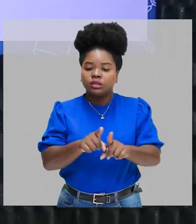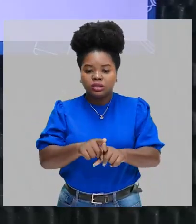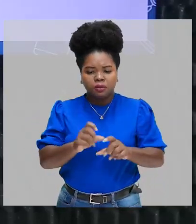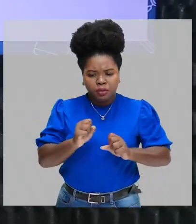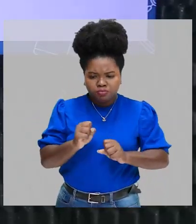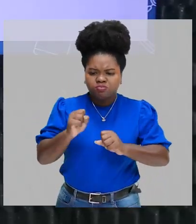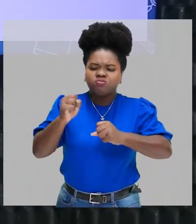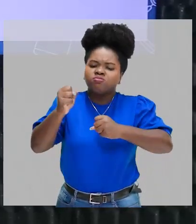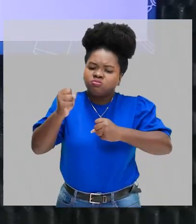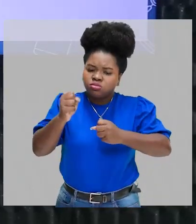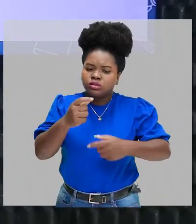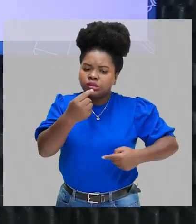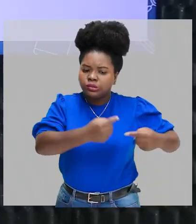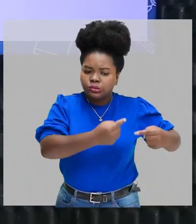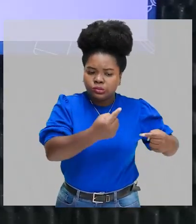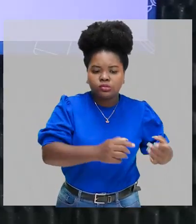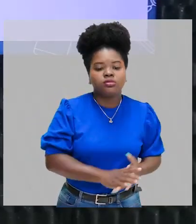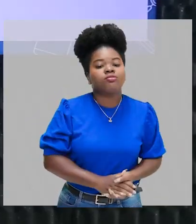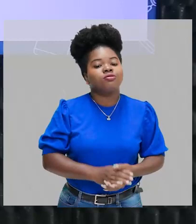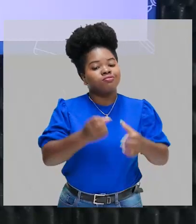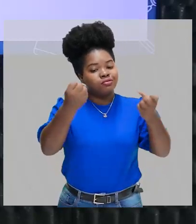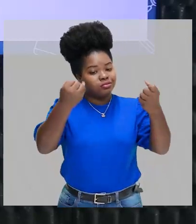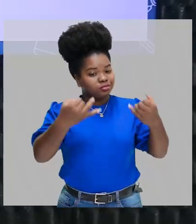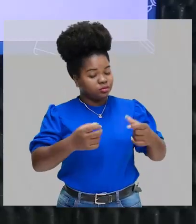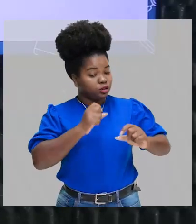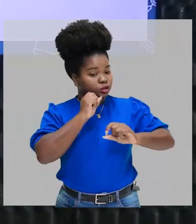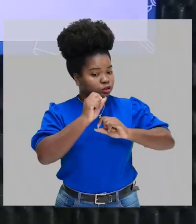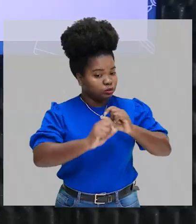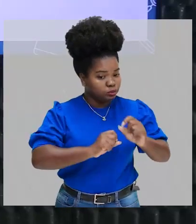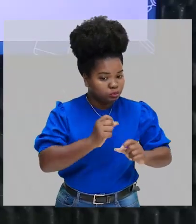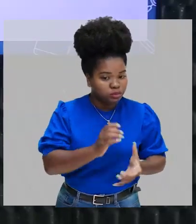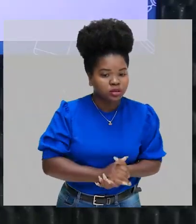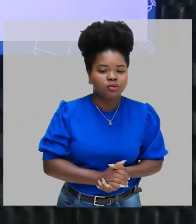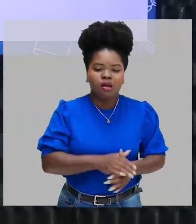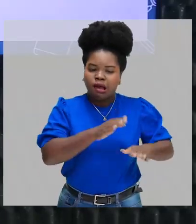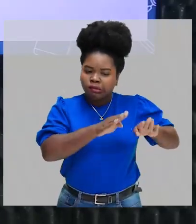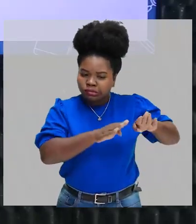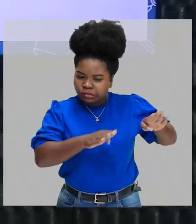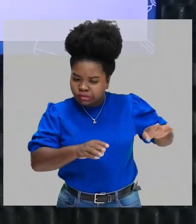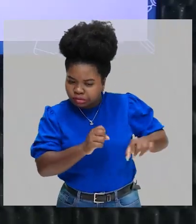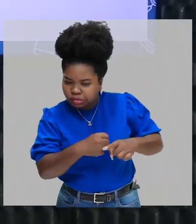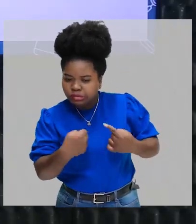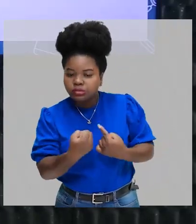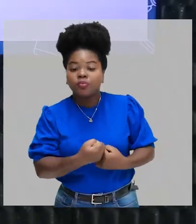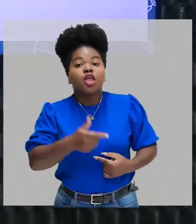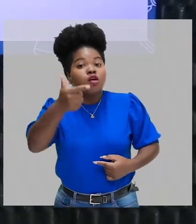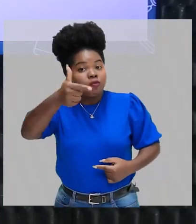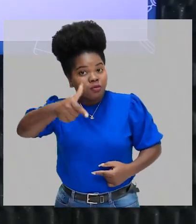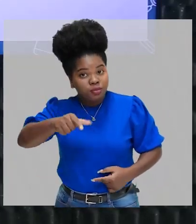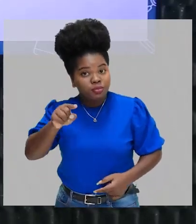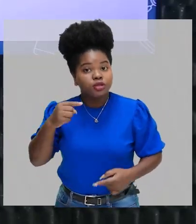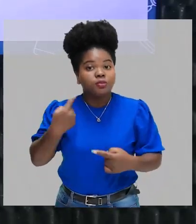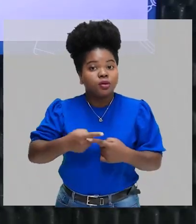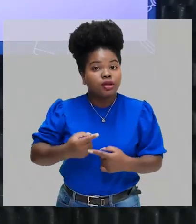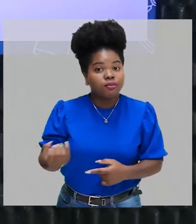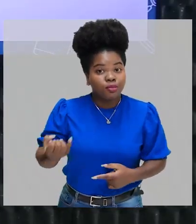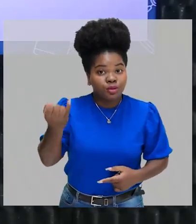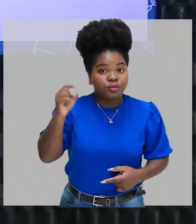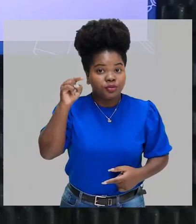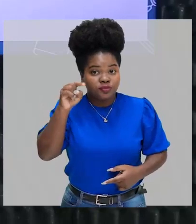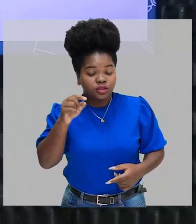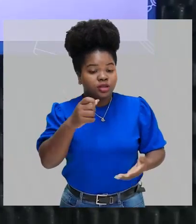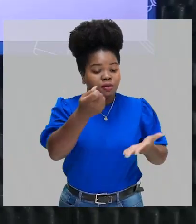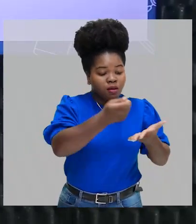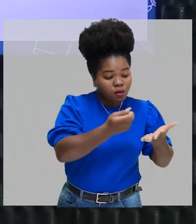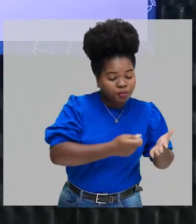plano internacional e também no plano local. Eu vou repetir porque isso é muito importante para você copiar, ok? De acordo